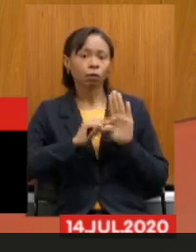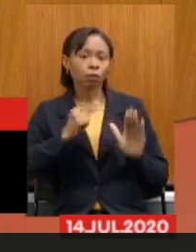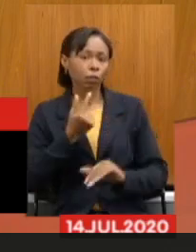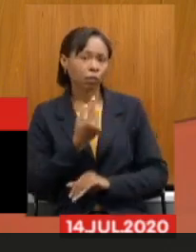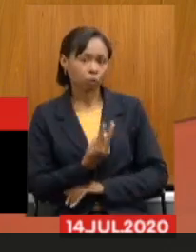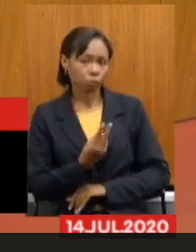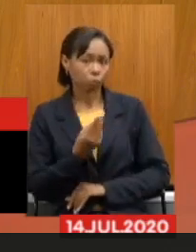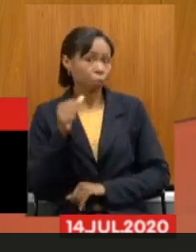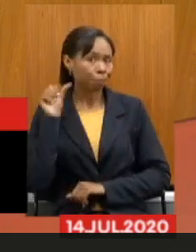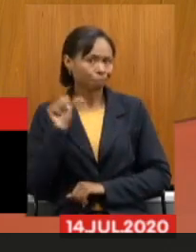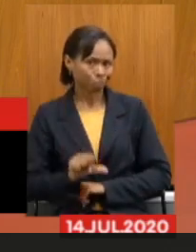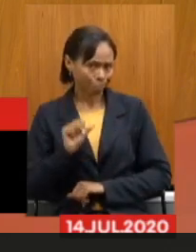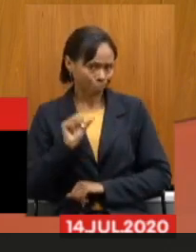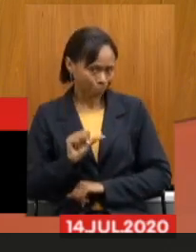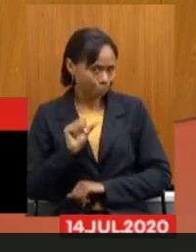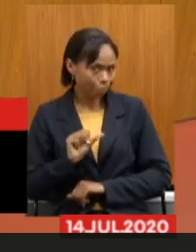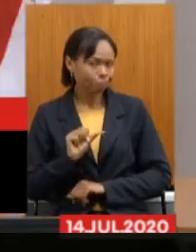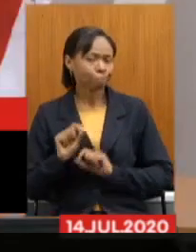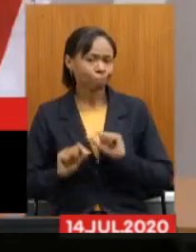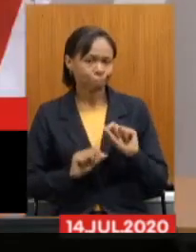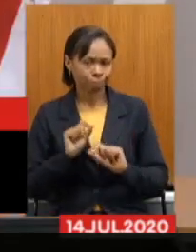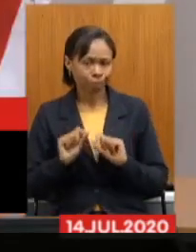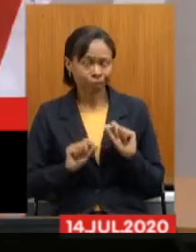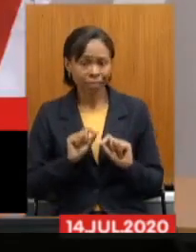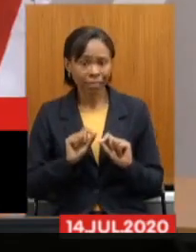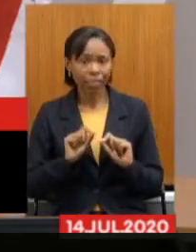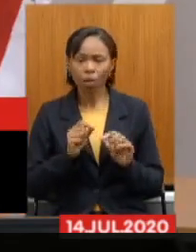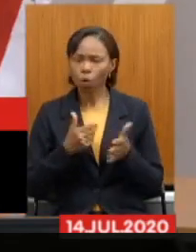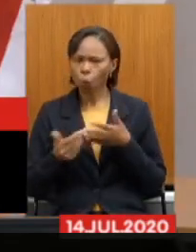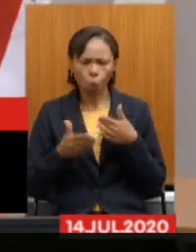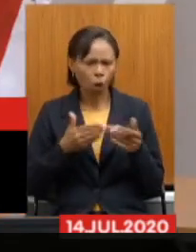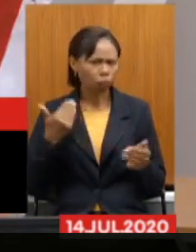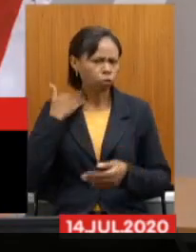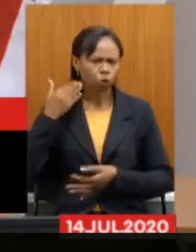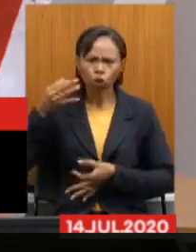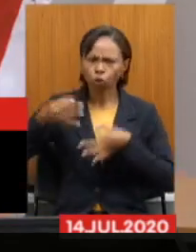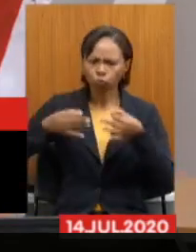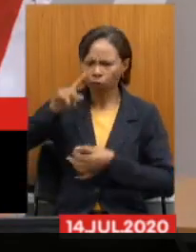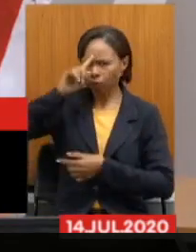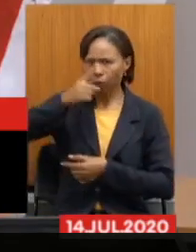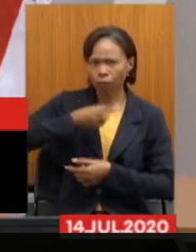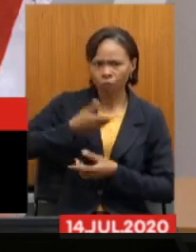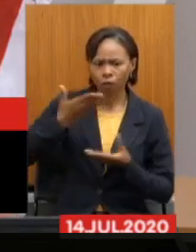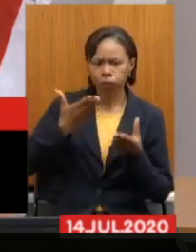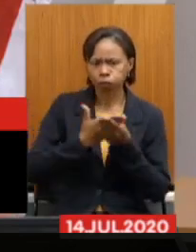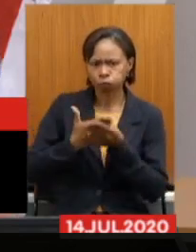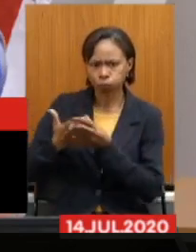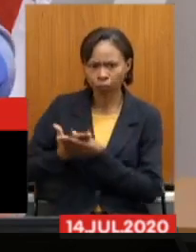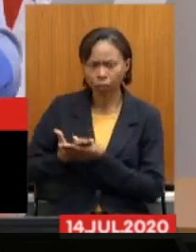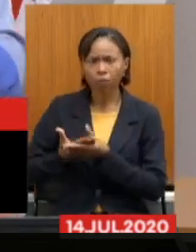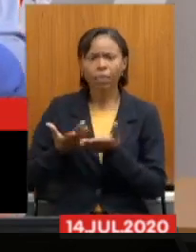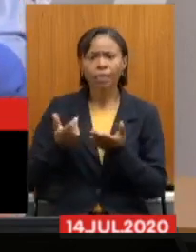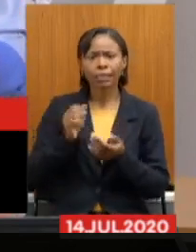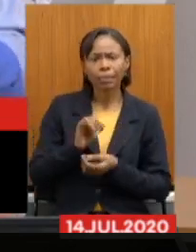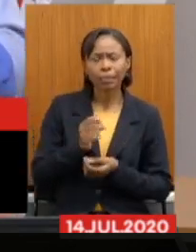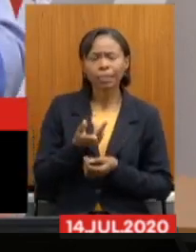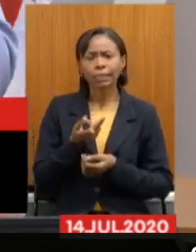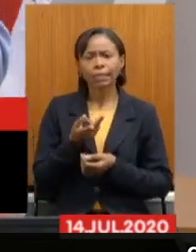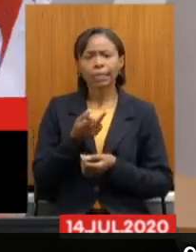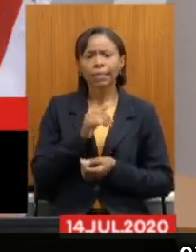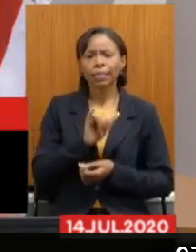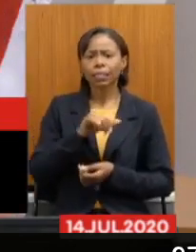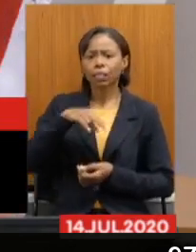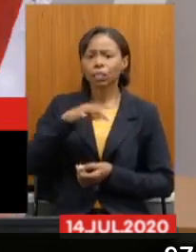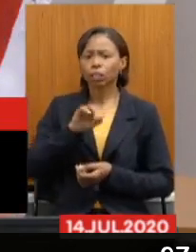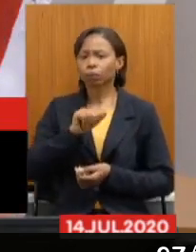mais grave. Independentemente de autorização judicial, as citações, intimações e